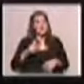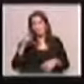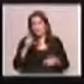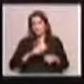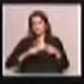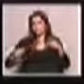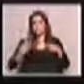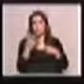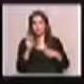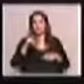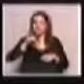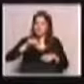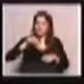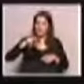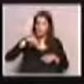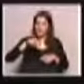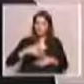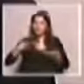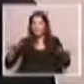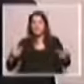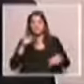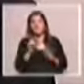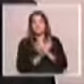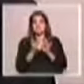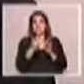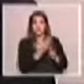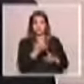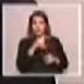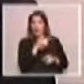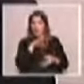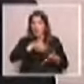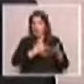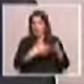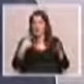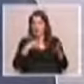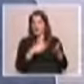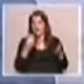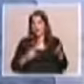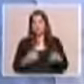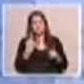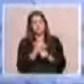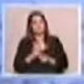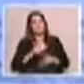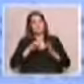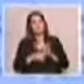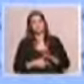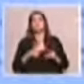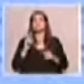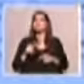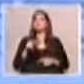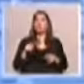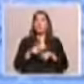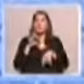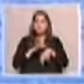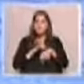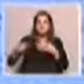outubro e também em novembro, o que quer dizer que na vossa página tem o calendário bem definido, são muitas iniciativas, muitos rastreios,